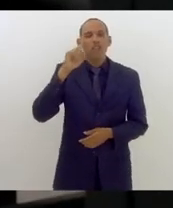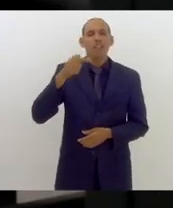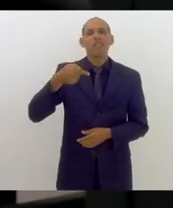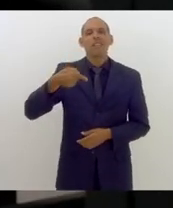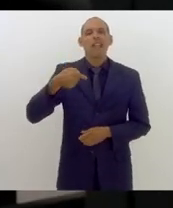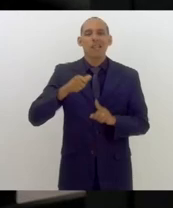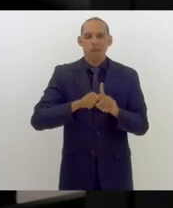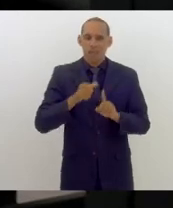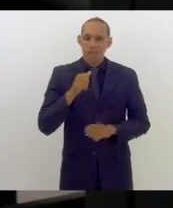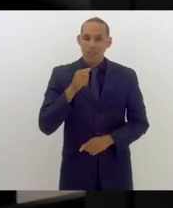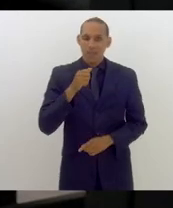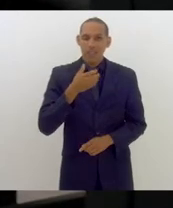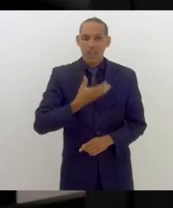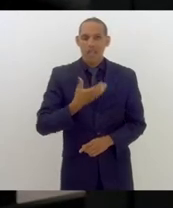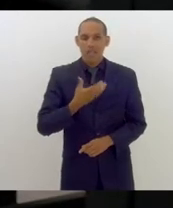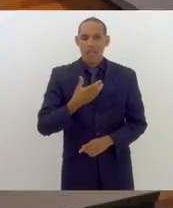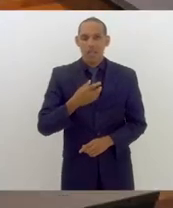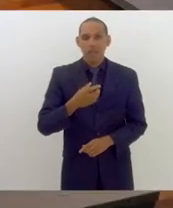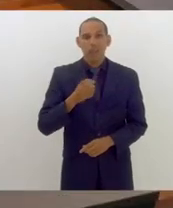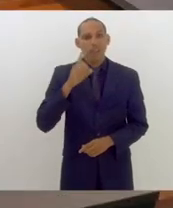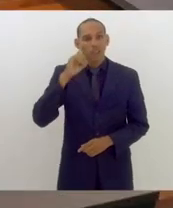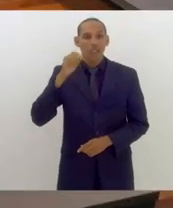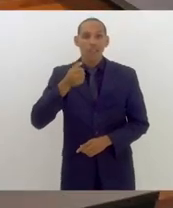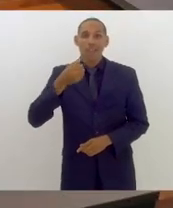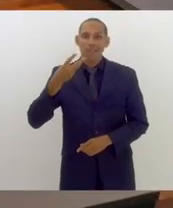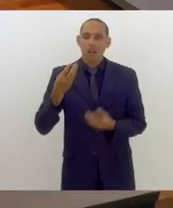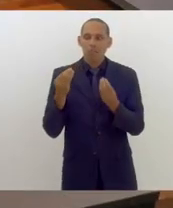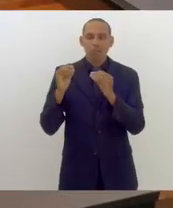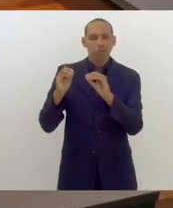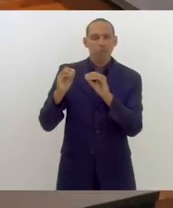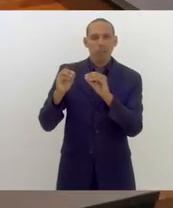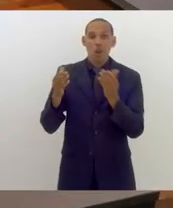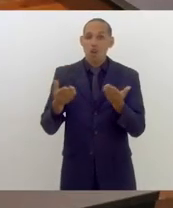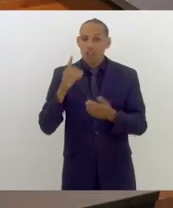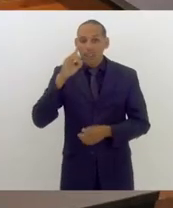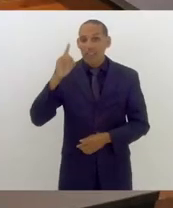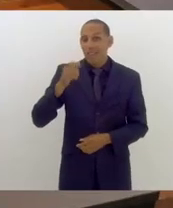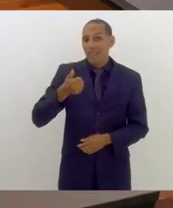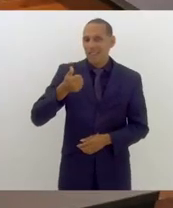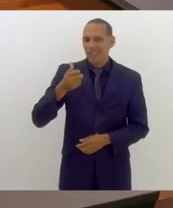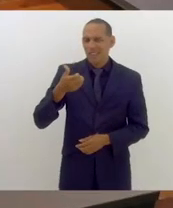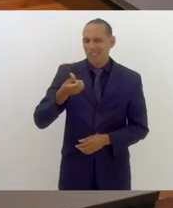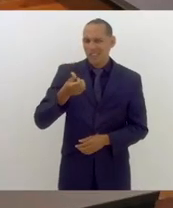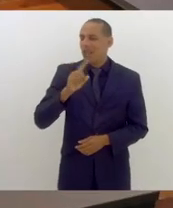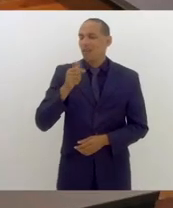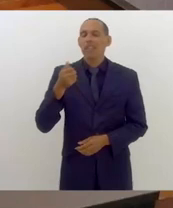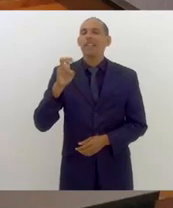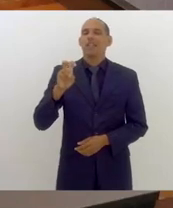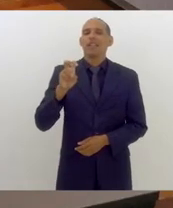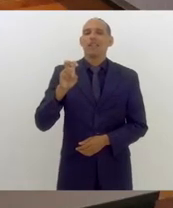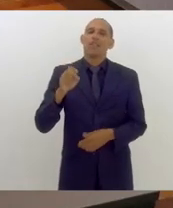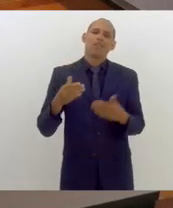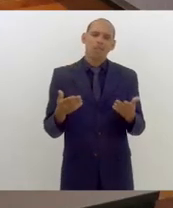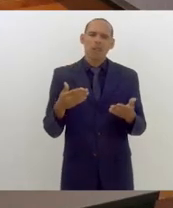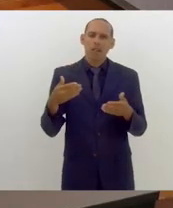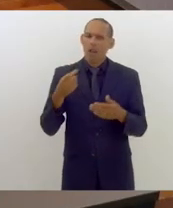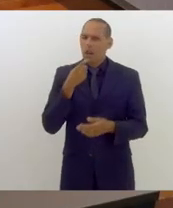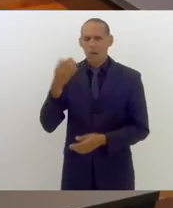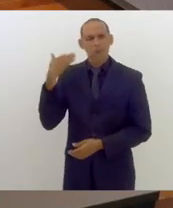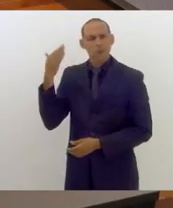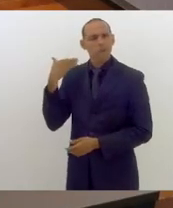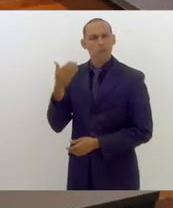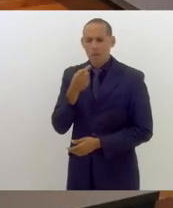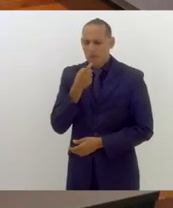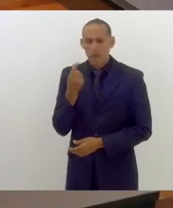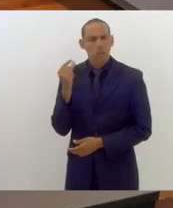7 de Dezembro publicada dia 13 de dezembro 13 de dezembro já é 16 né 15 então é recente sim